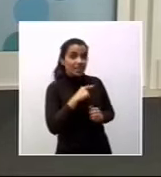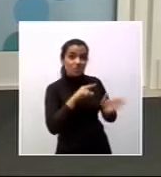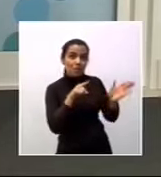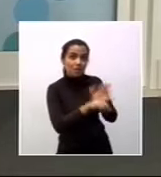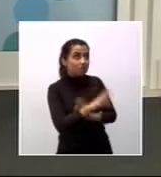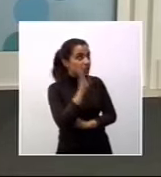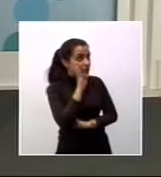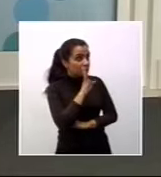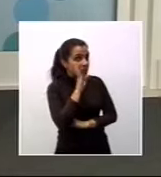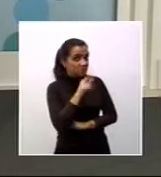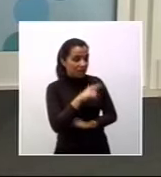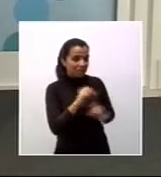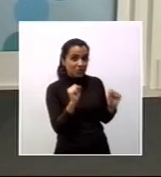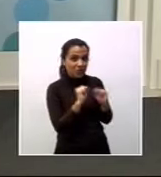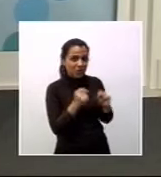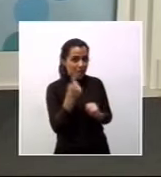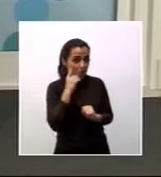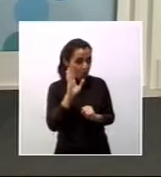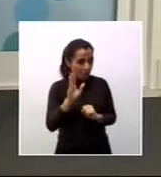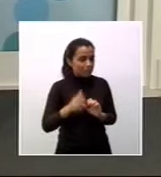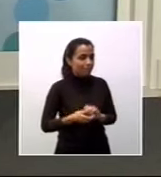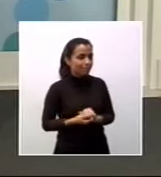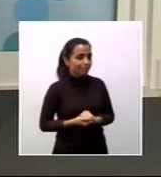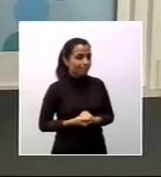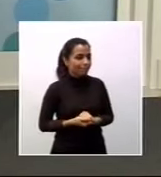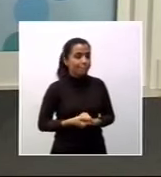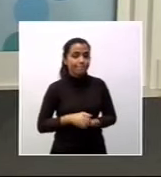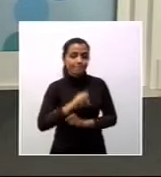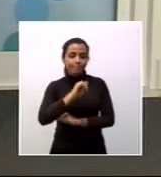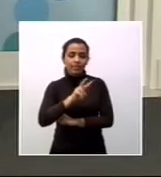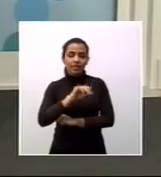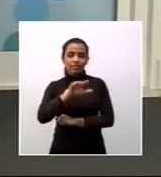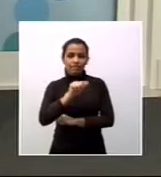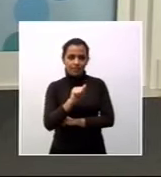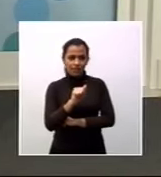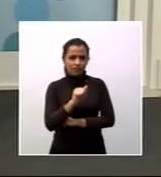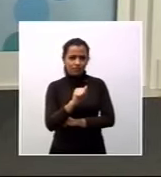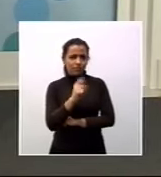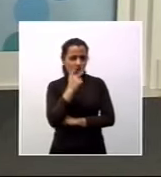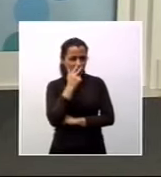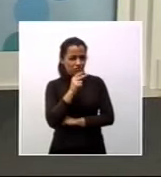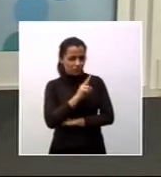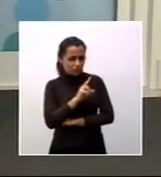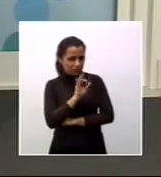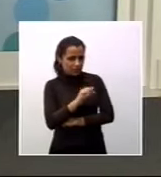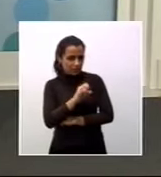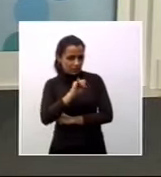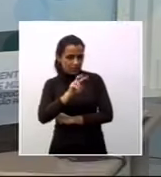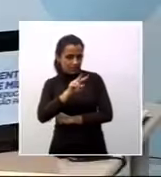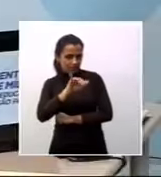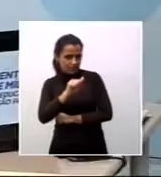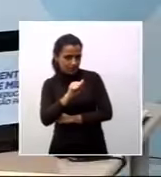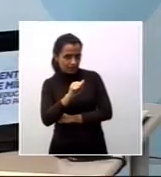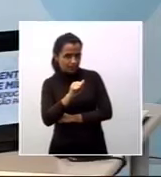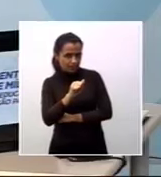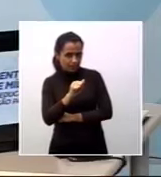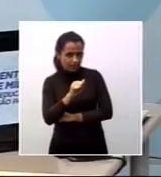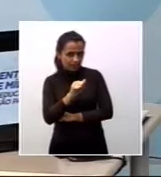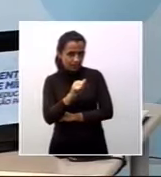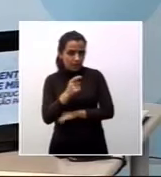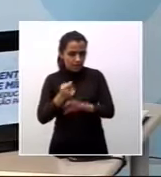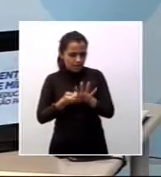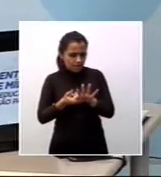bora lá adorei a lívia eu acredito que seja isso é fake news